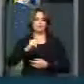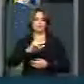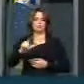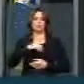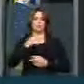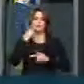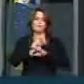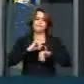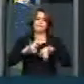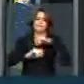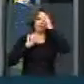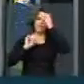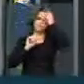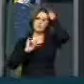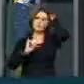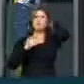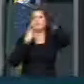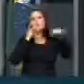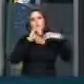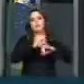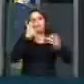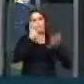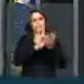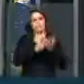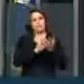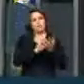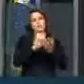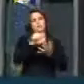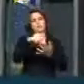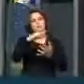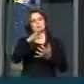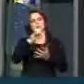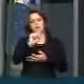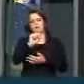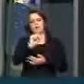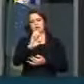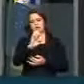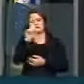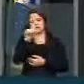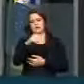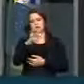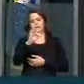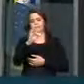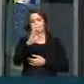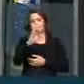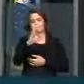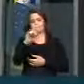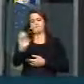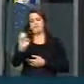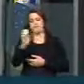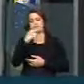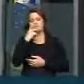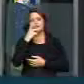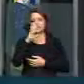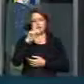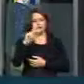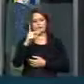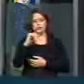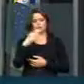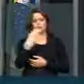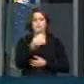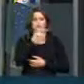o anúncio oficial feito pela Santa Sé da nomeação do frade capuchinho, Frei José Rui Gonçalves